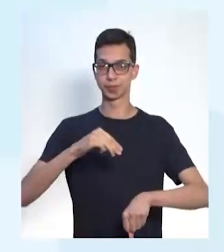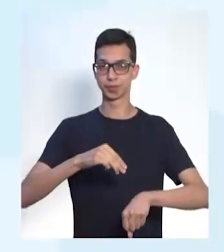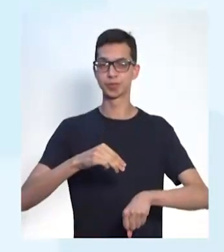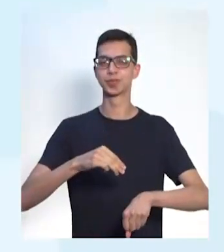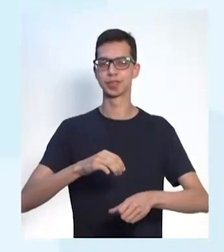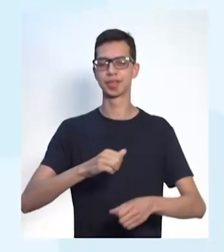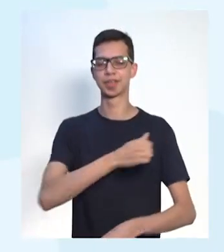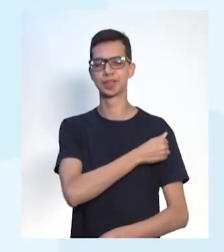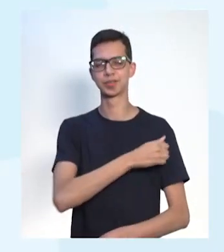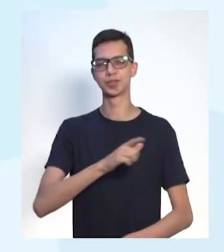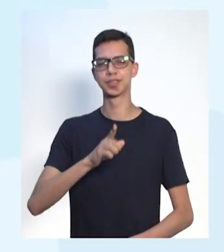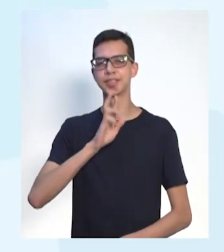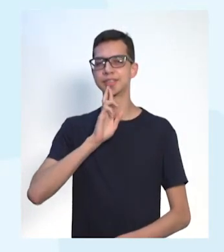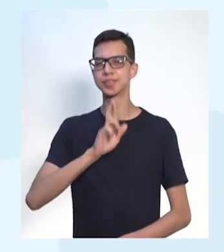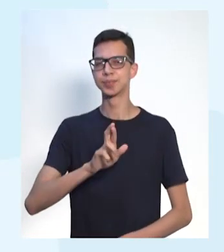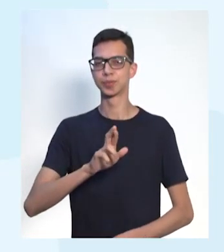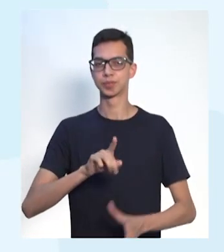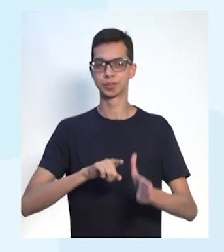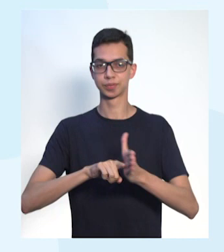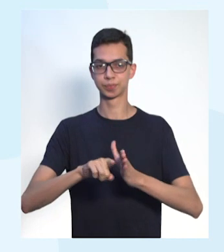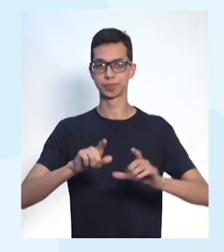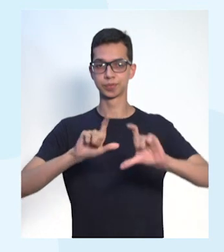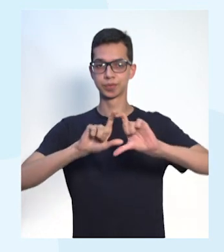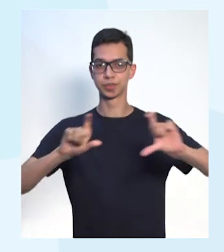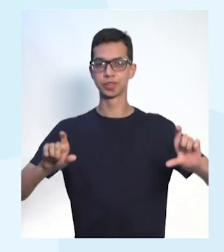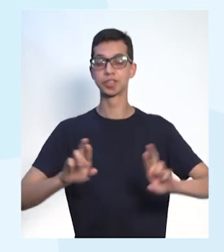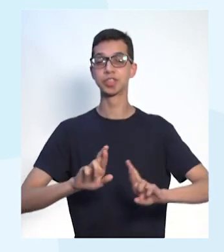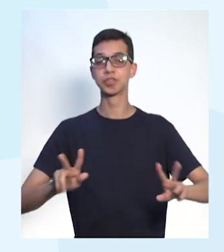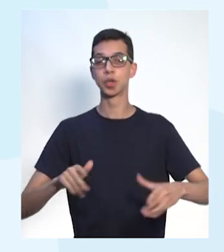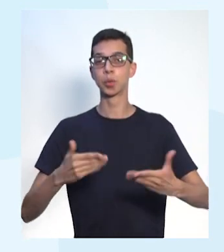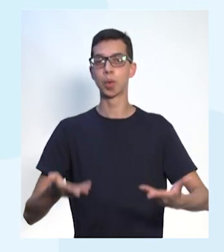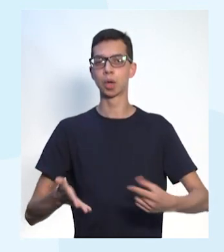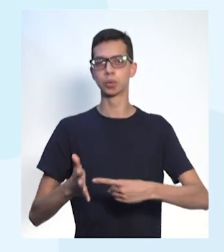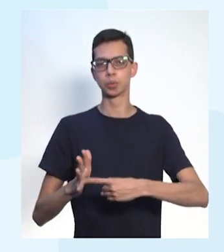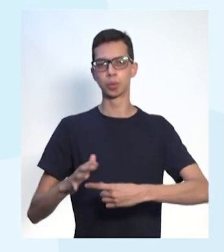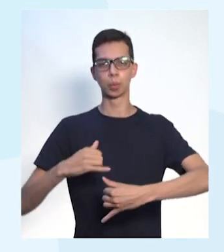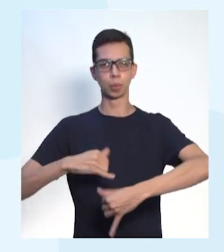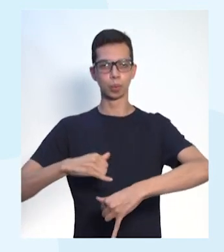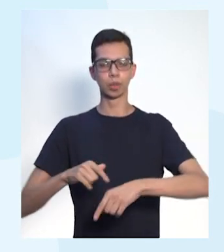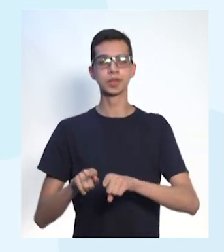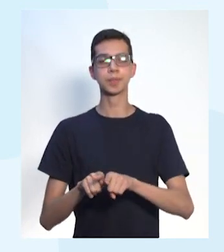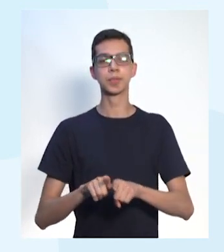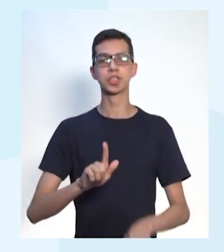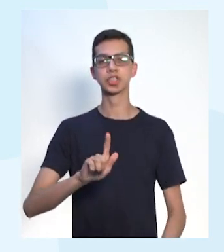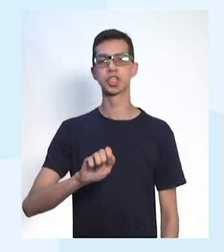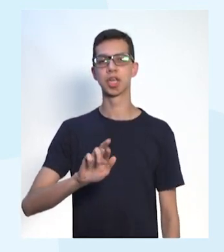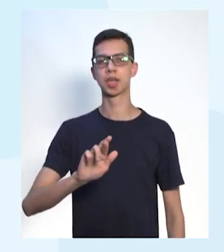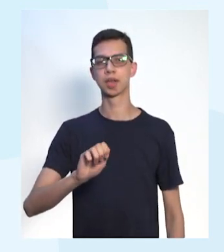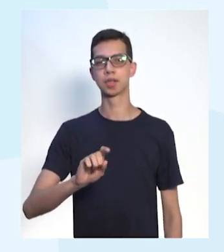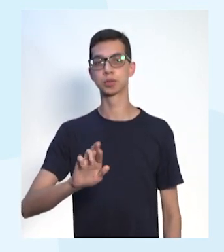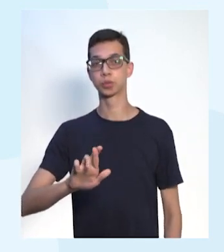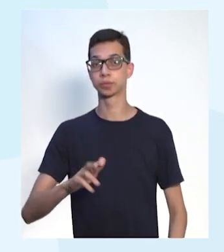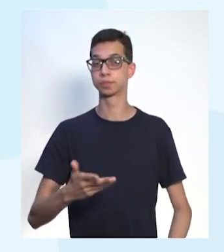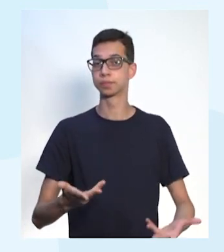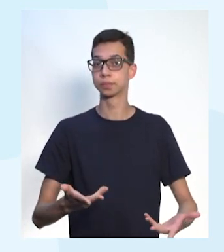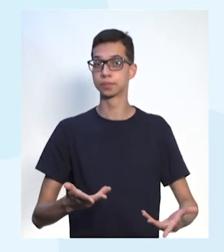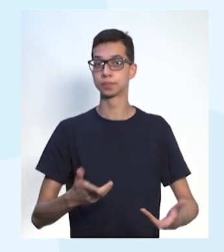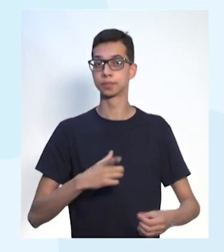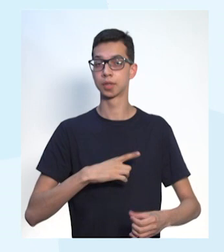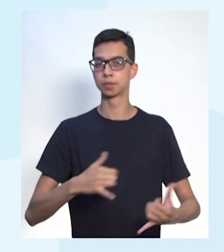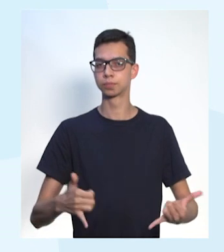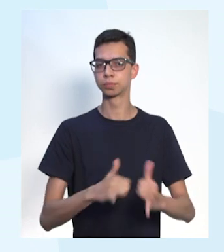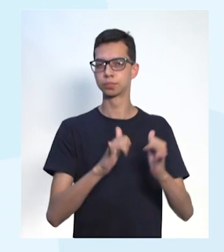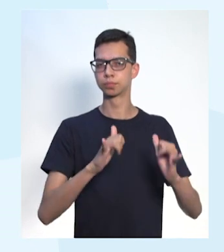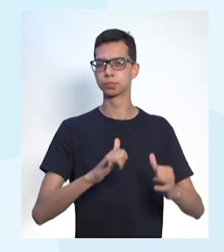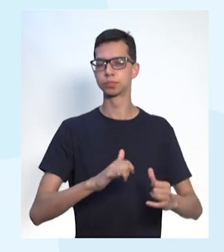essa pergunta aí. Olha, qual é a diferença entre um motor elétrico e um gerador elétrico, hein? Tem algum tipo de